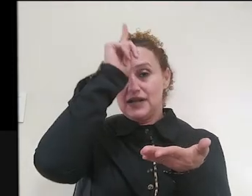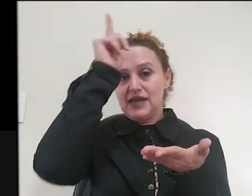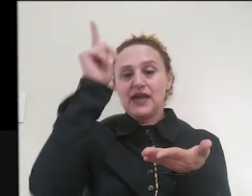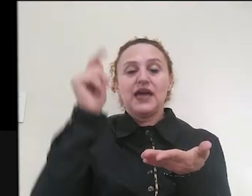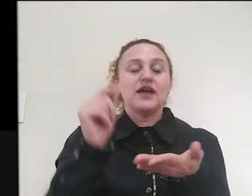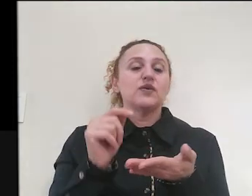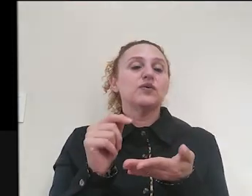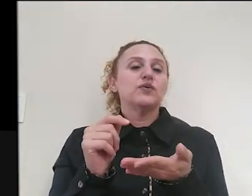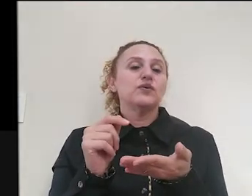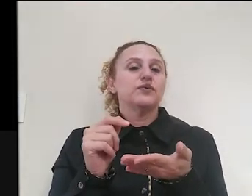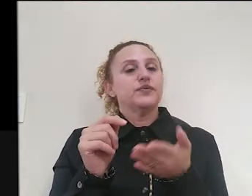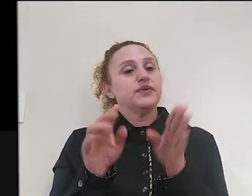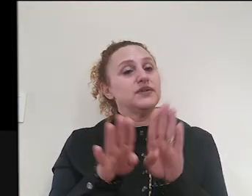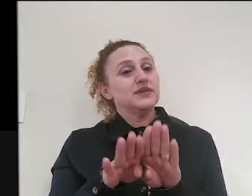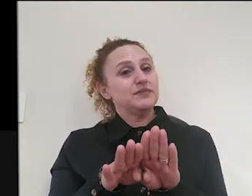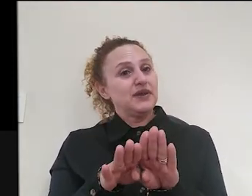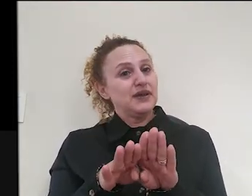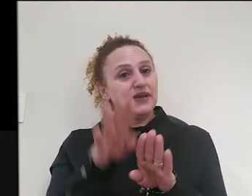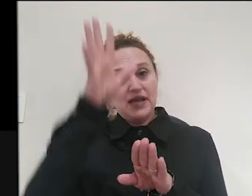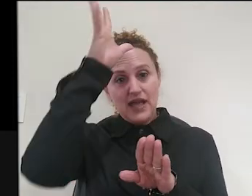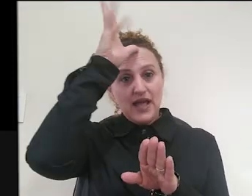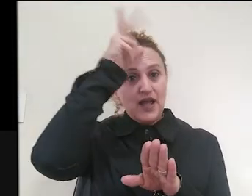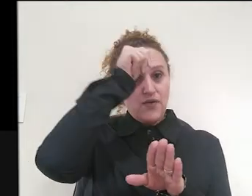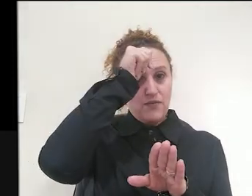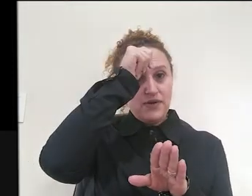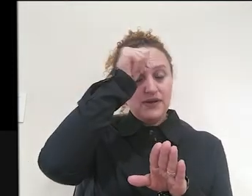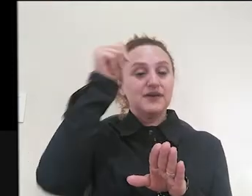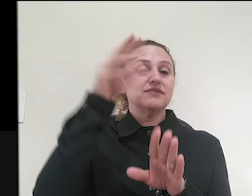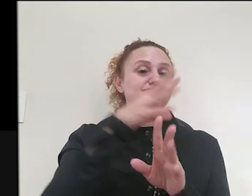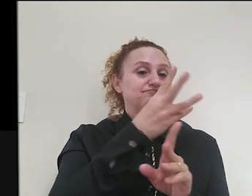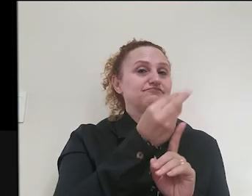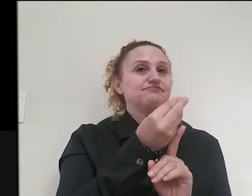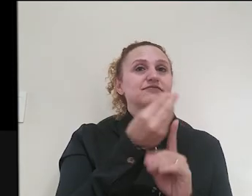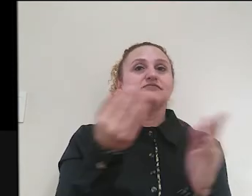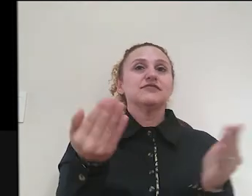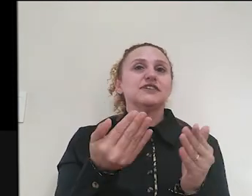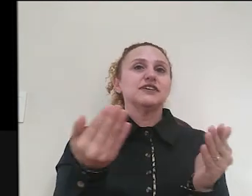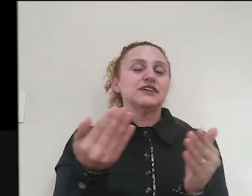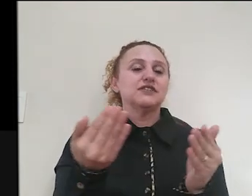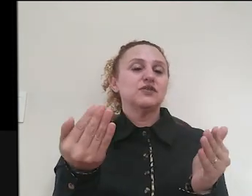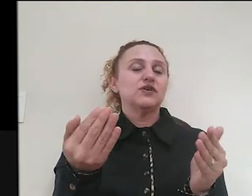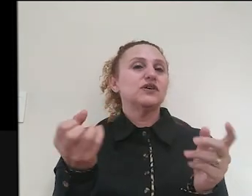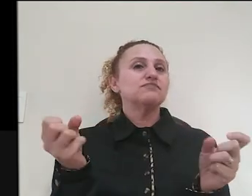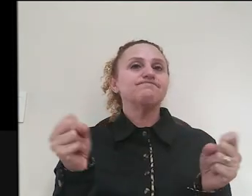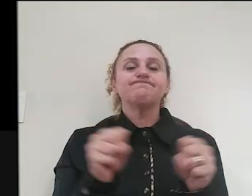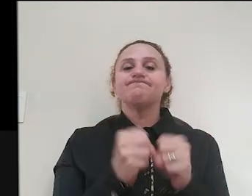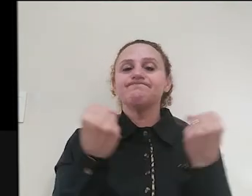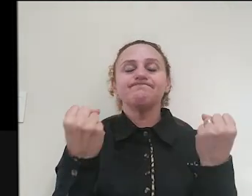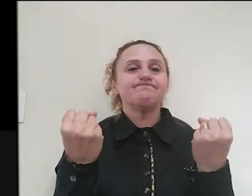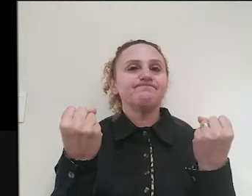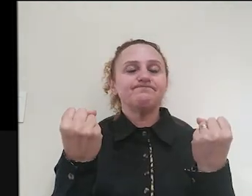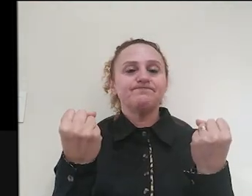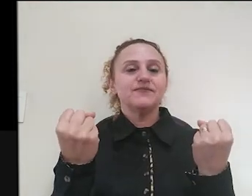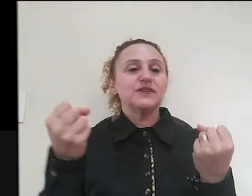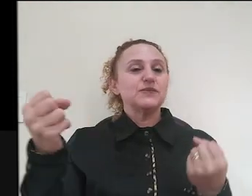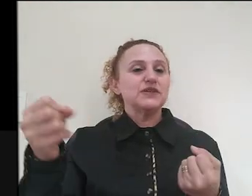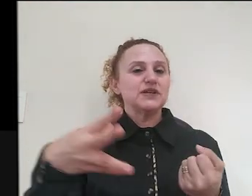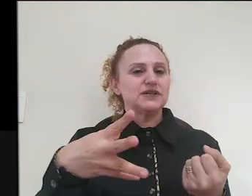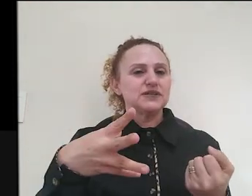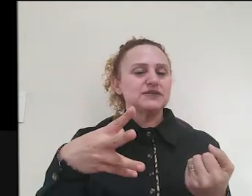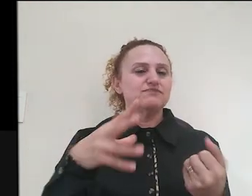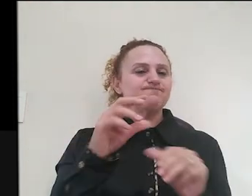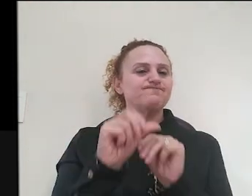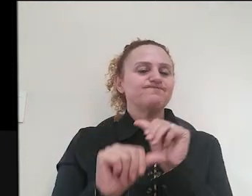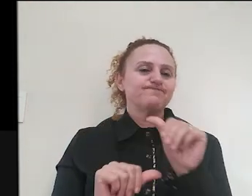gente já tem uma quebra, e com o modernismo, a gente tem uma quebra ainda maior. Até hoje, a despeito de todas as alterações das normas estéticas,